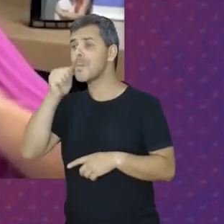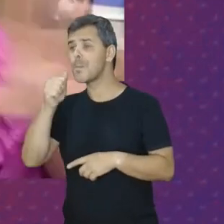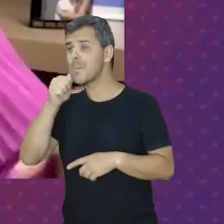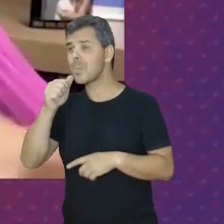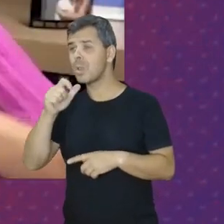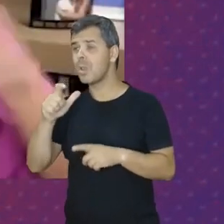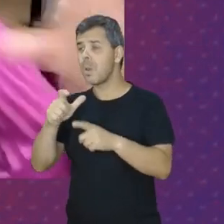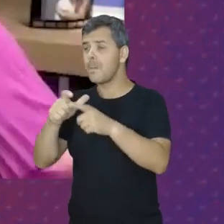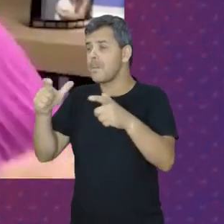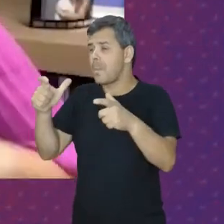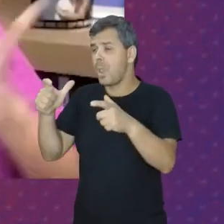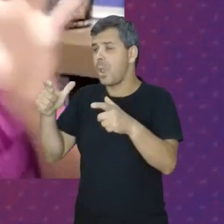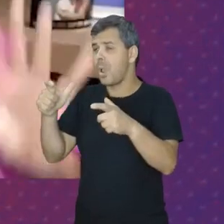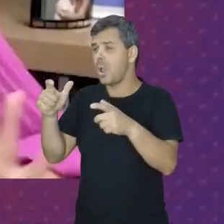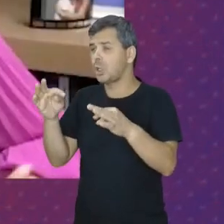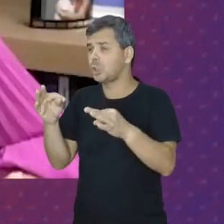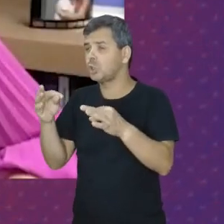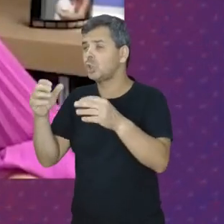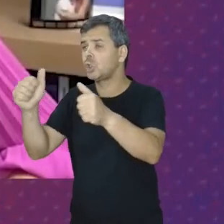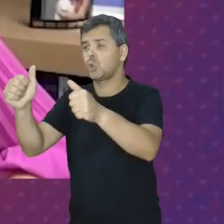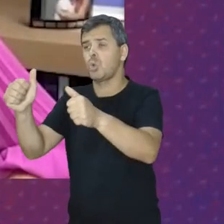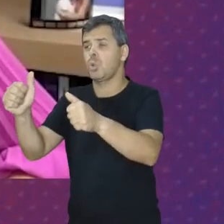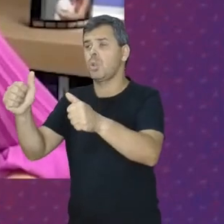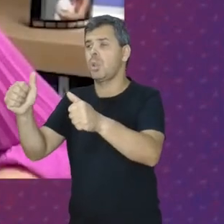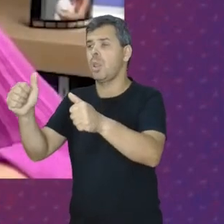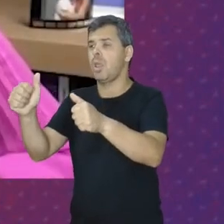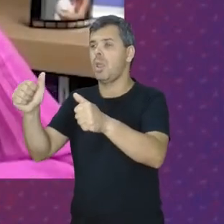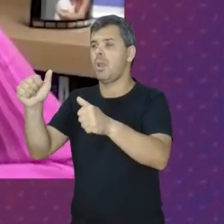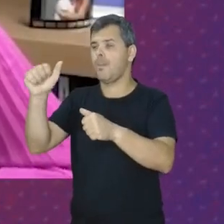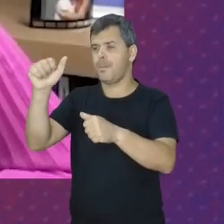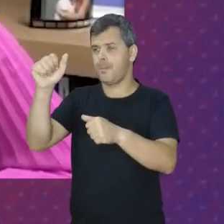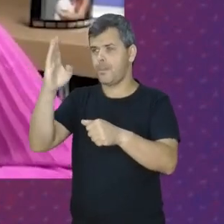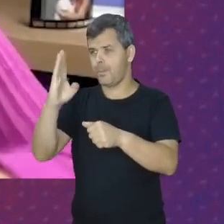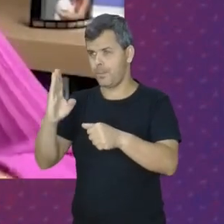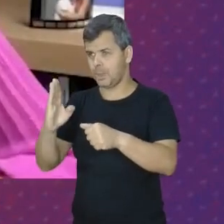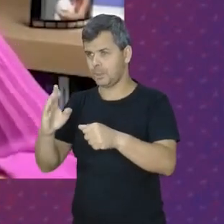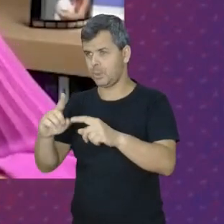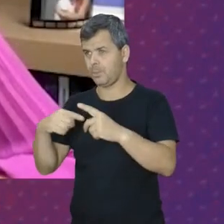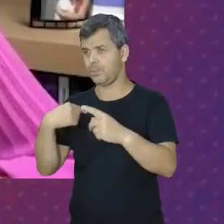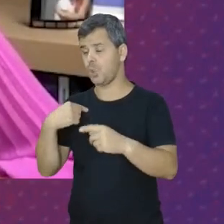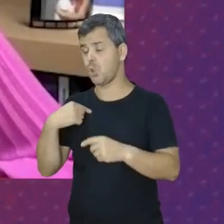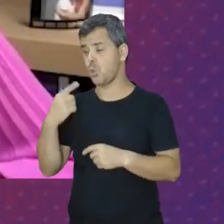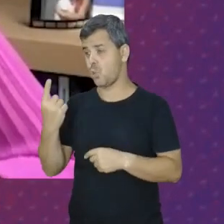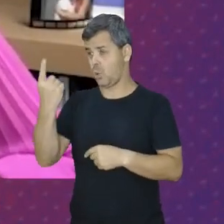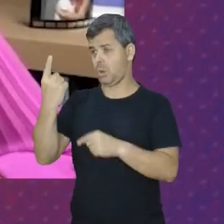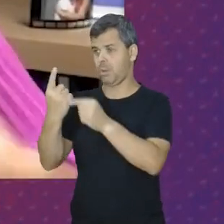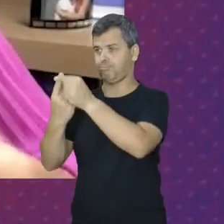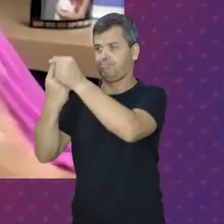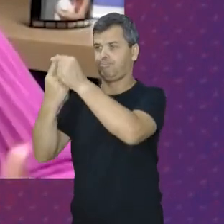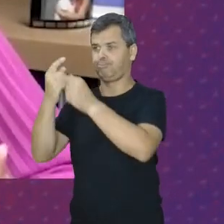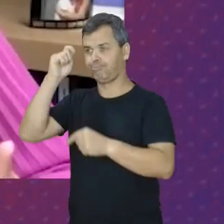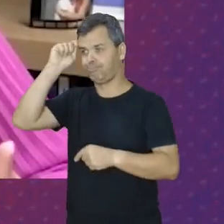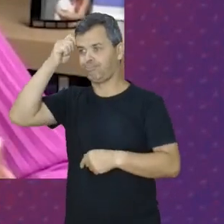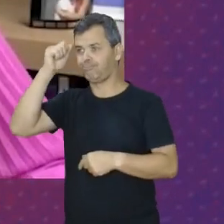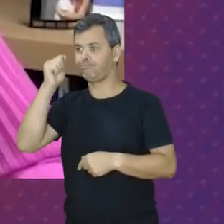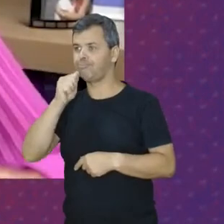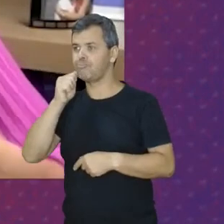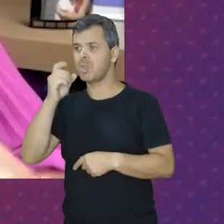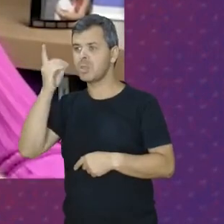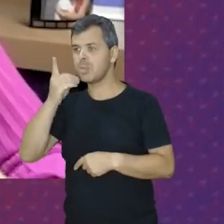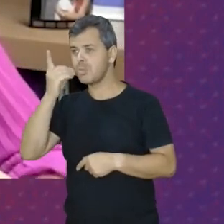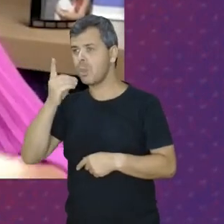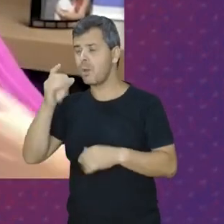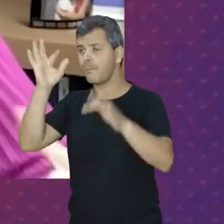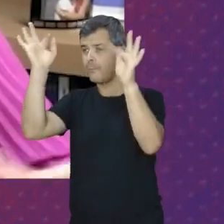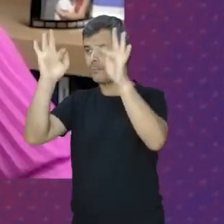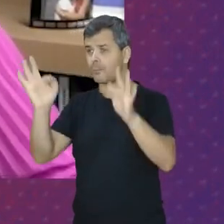Somos a maior bancada de toda a legislatura. Eu sou a única deputada negra e nós estamos todas